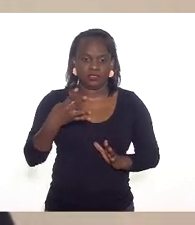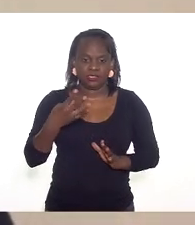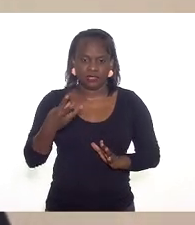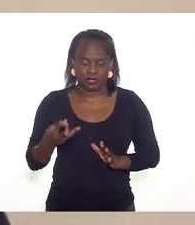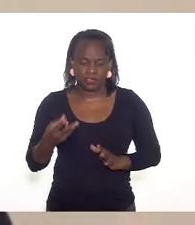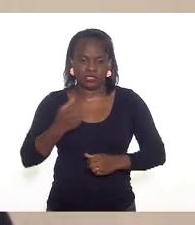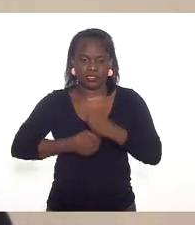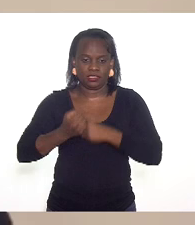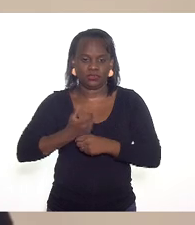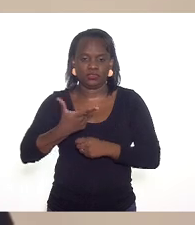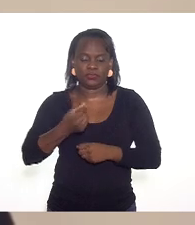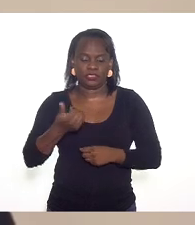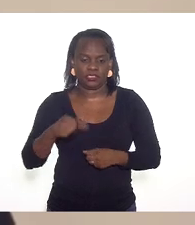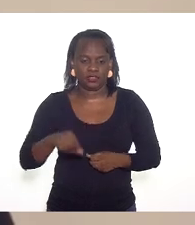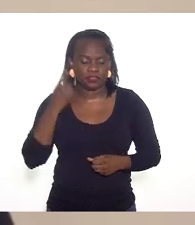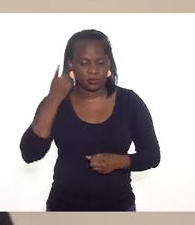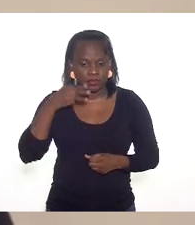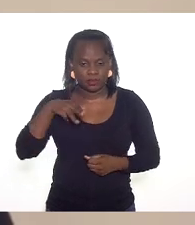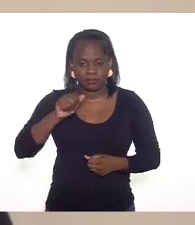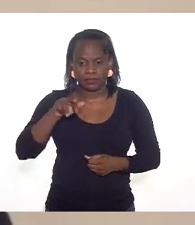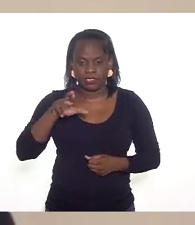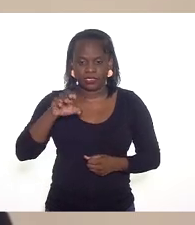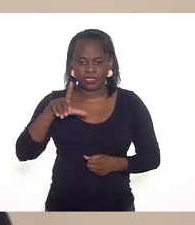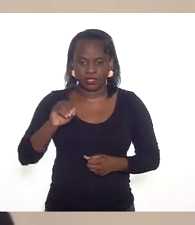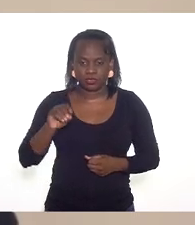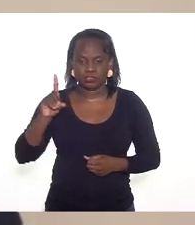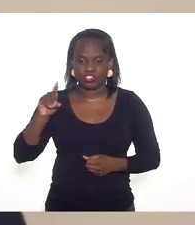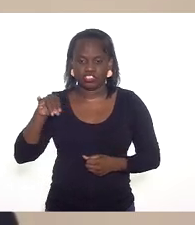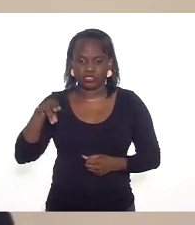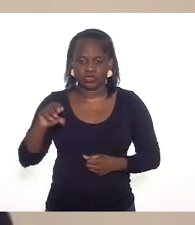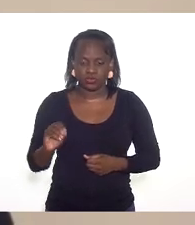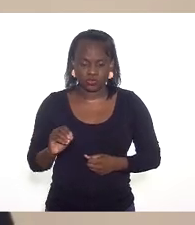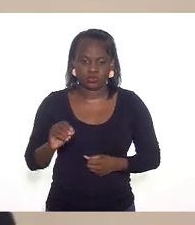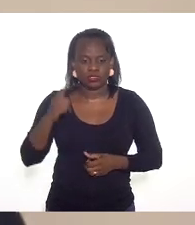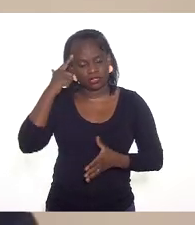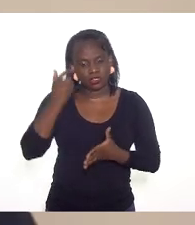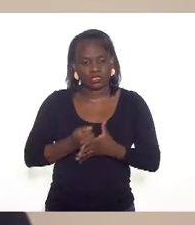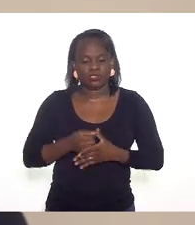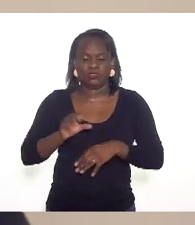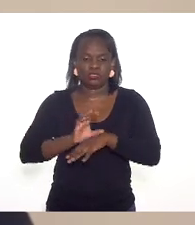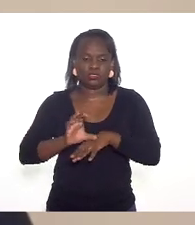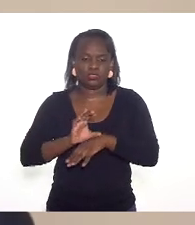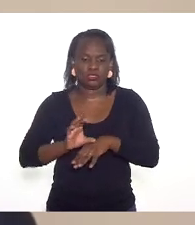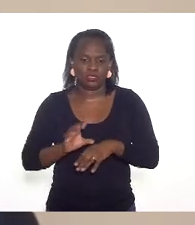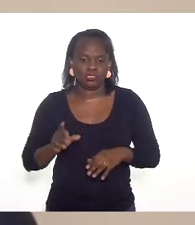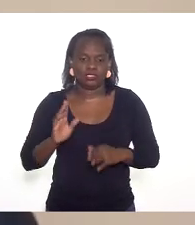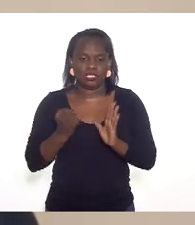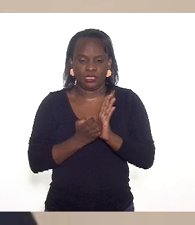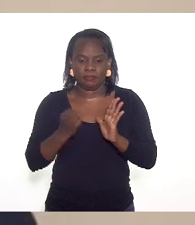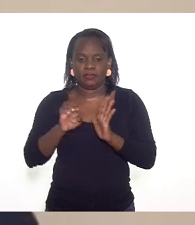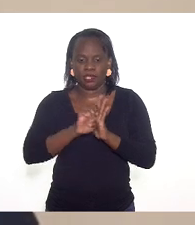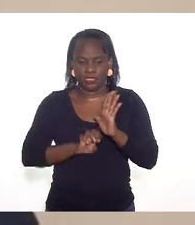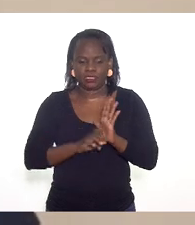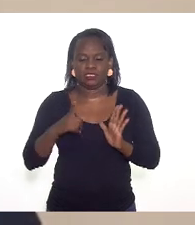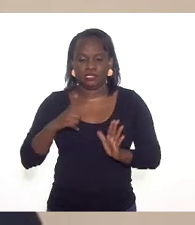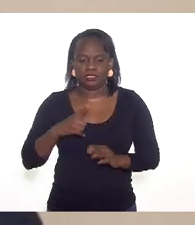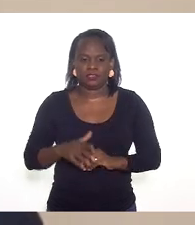de 2019, de autoria do deputado Marcelo Dino, parecer pela constitucionalidade com emendas.